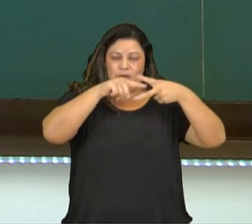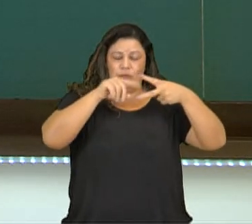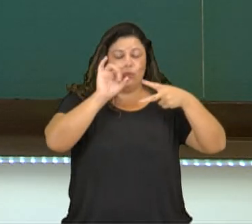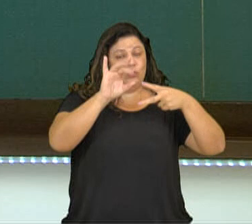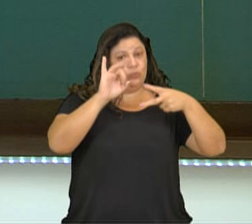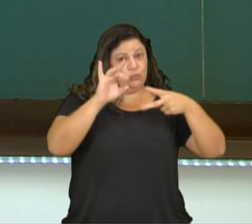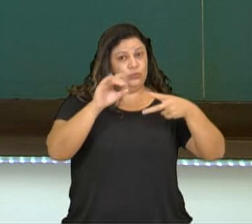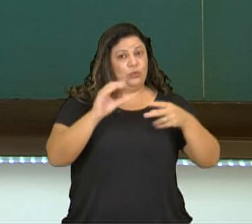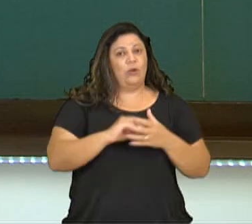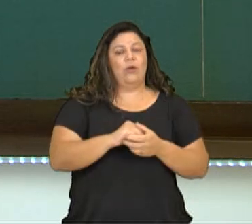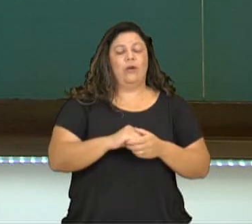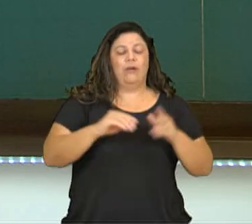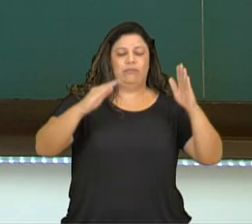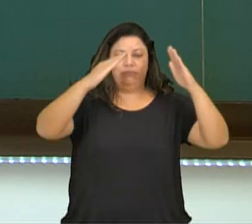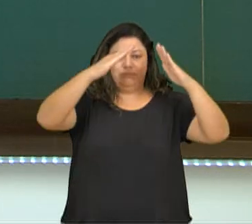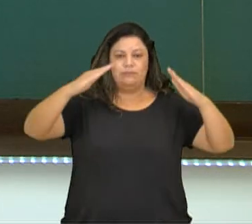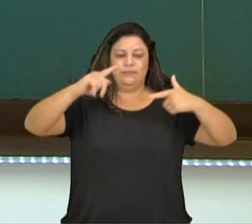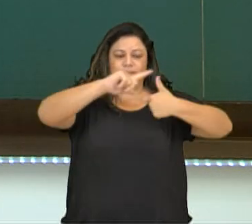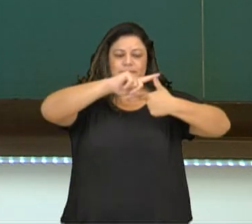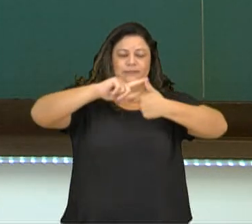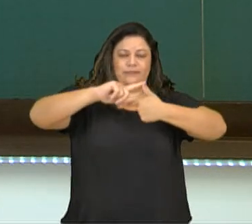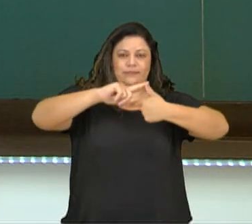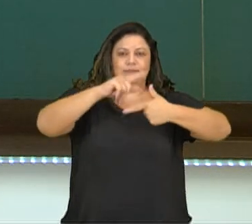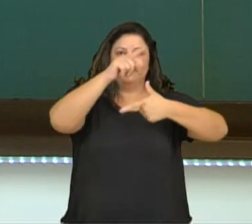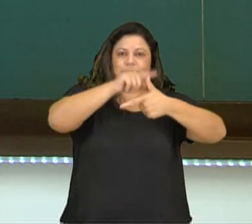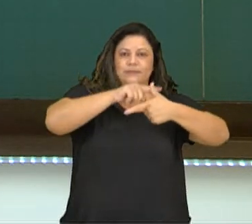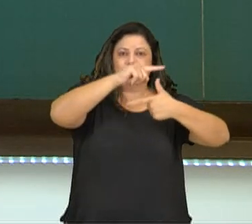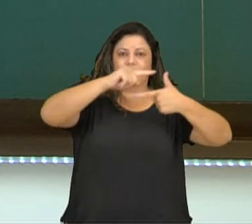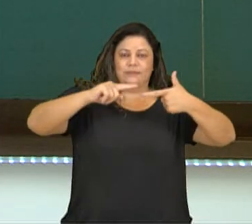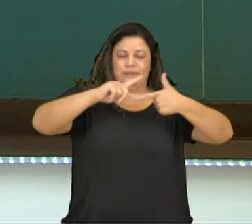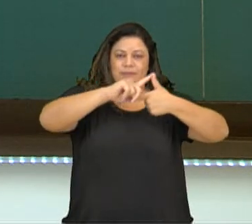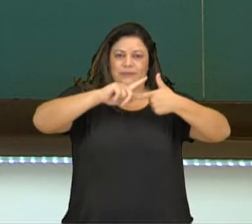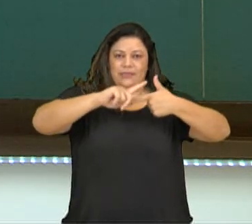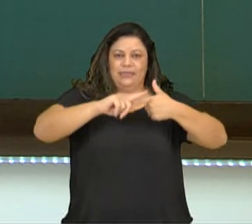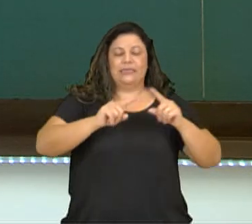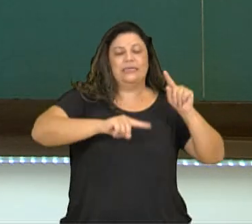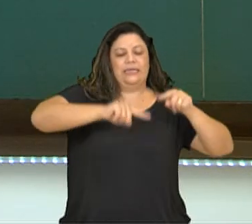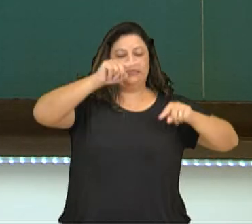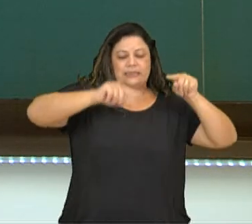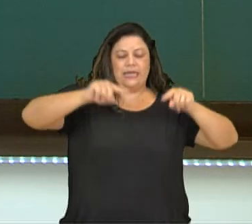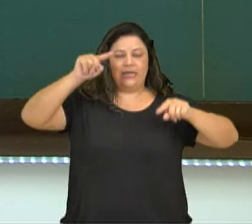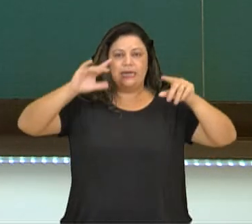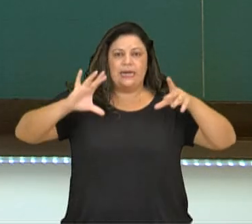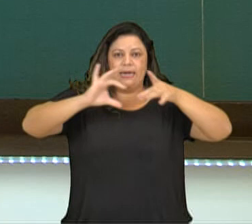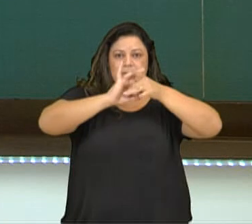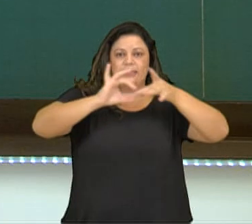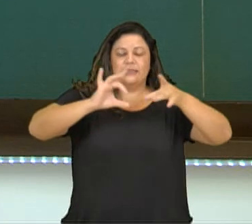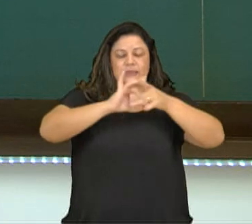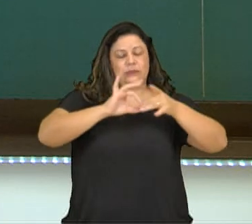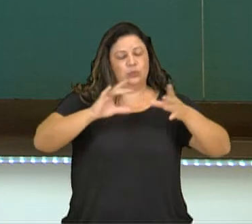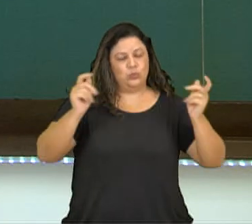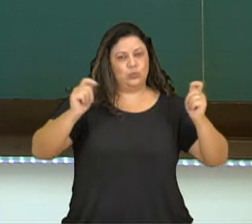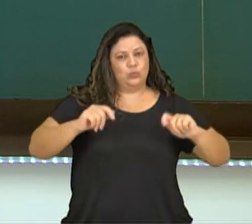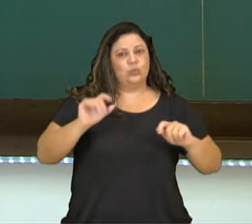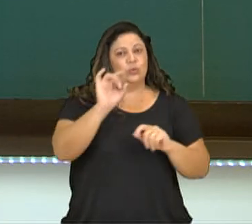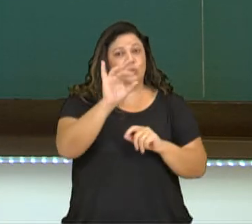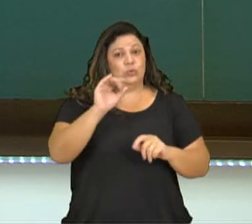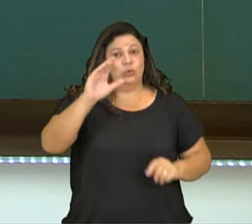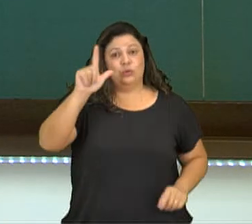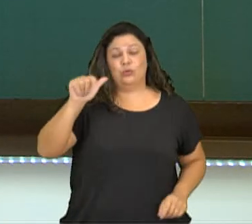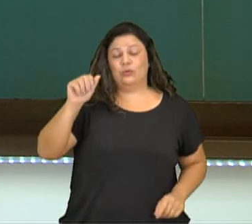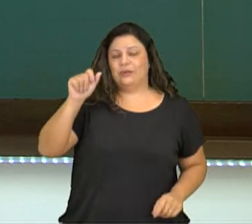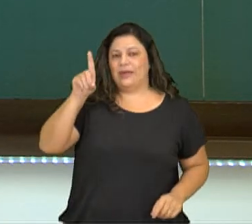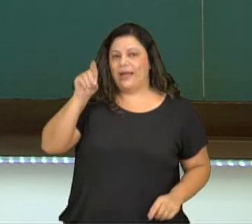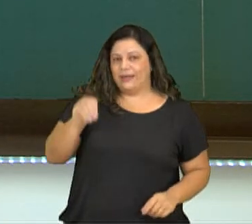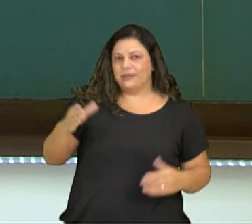medidas dos lados, tá? Porque as relações métricas, elas vão relacionar as medidas dos lados,